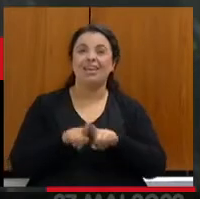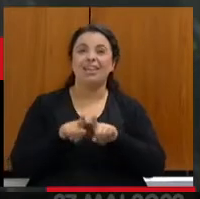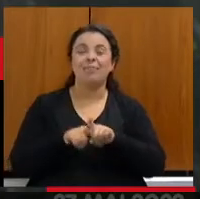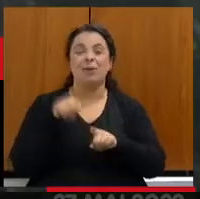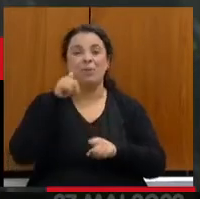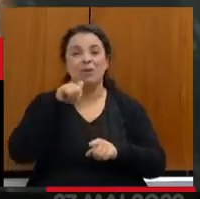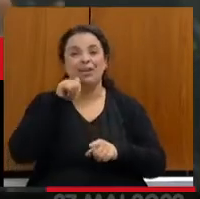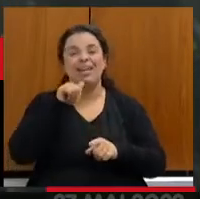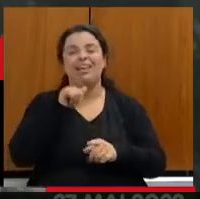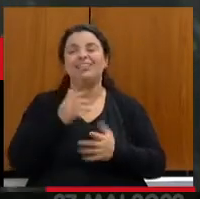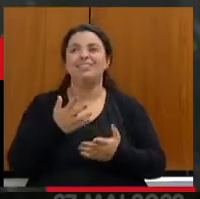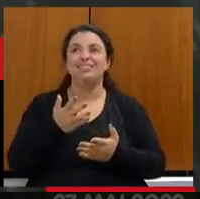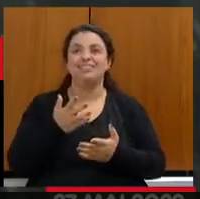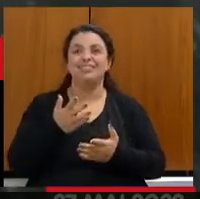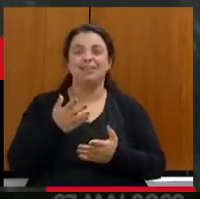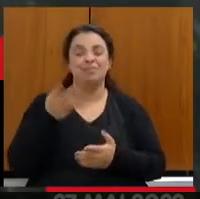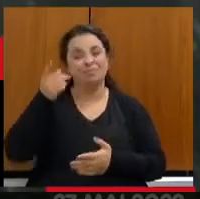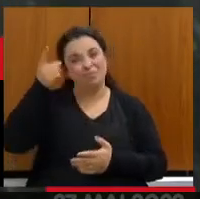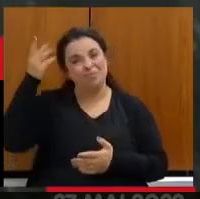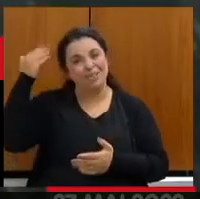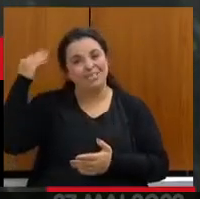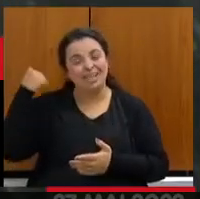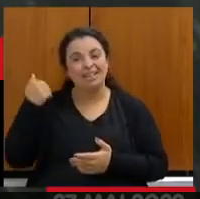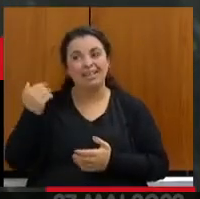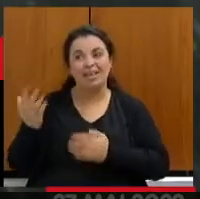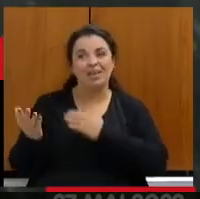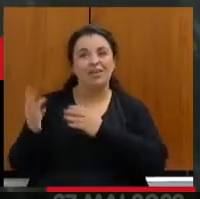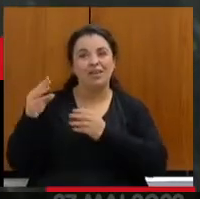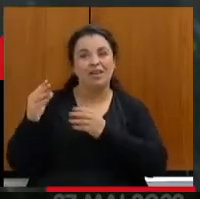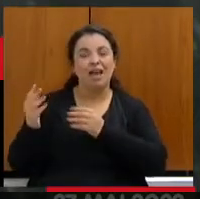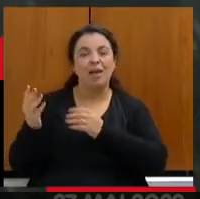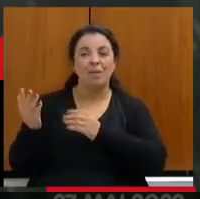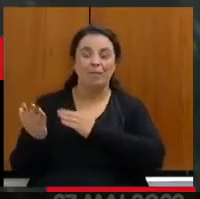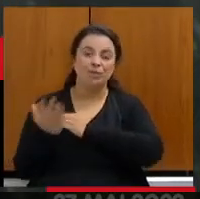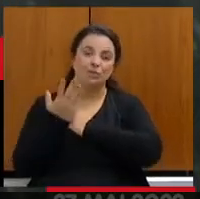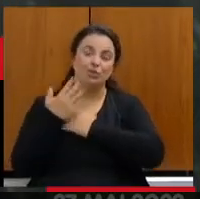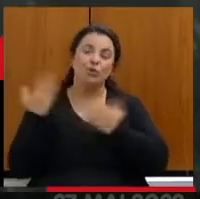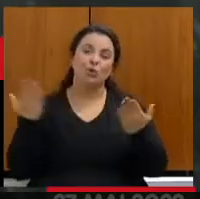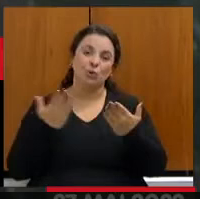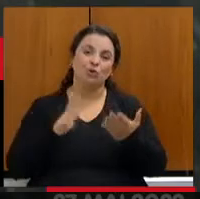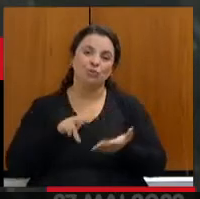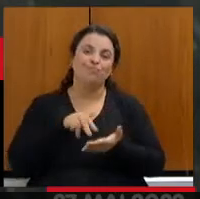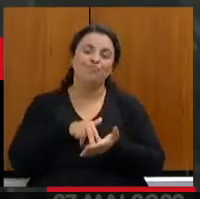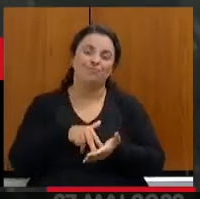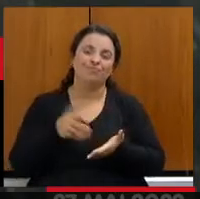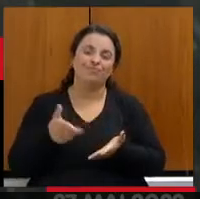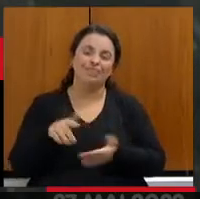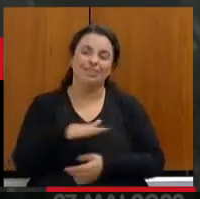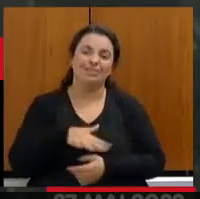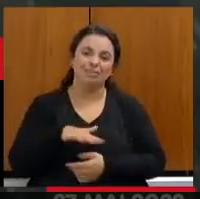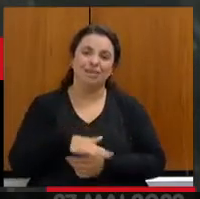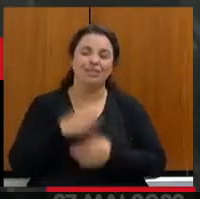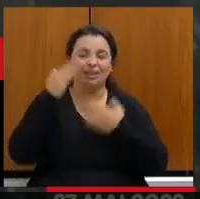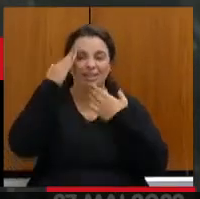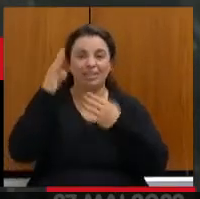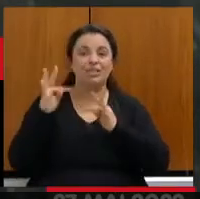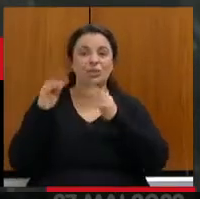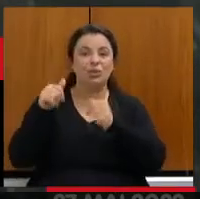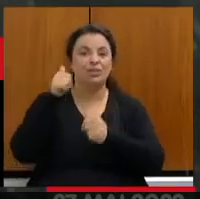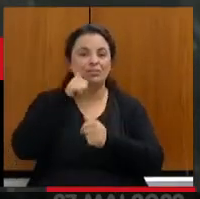né que fizeram com que eu tivesse aqui ocupa nesse espaço Então é eu queria agradecer a essas mulheres